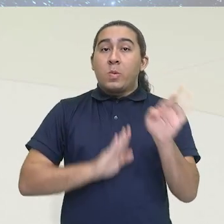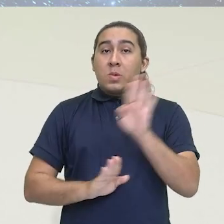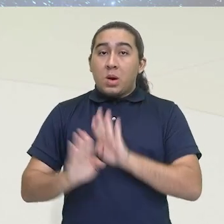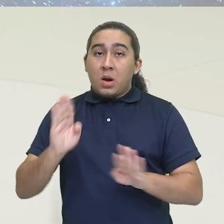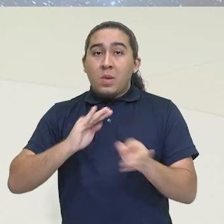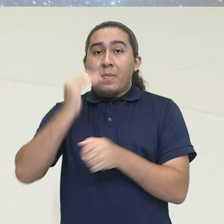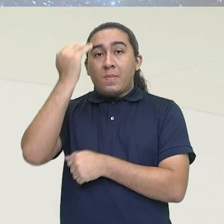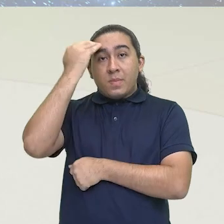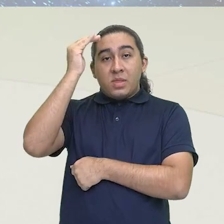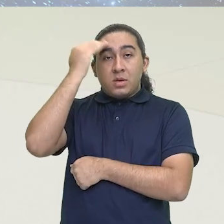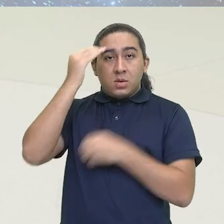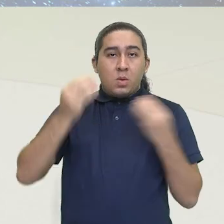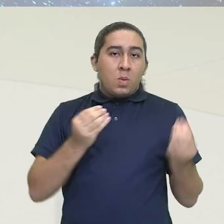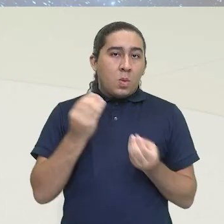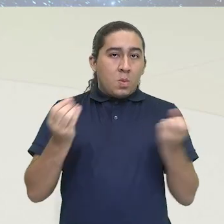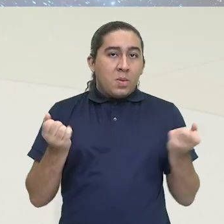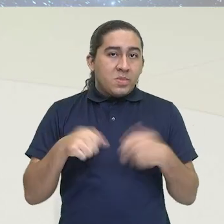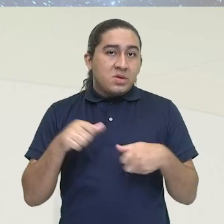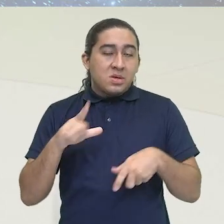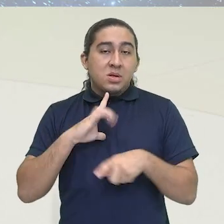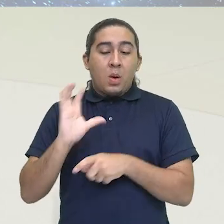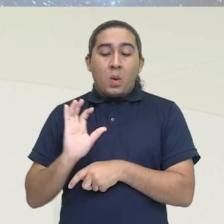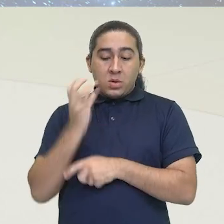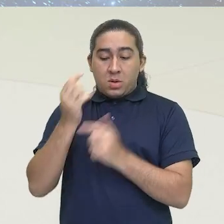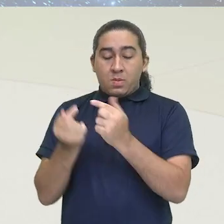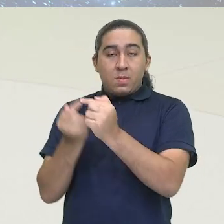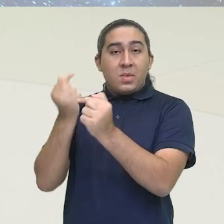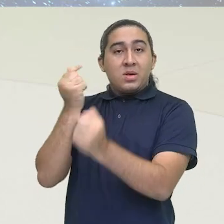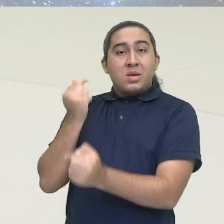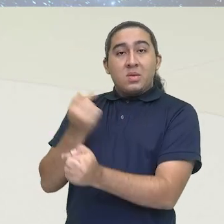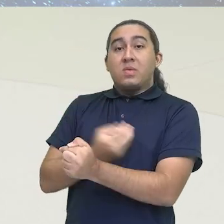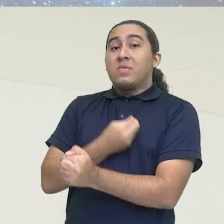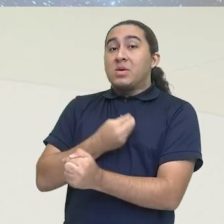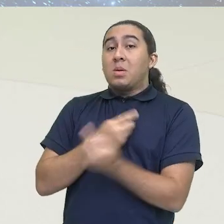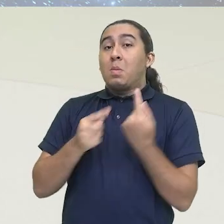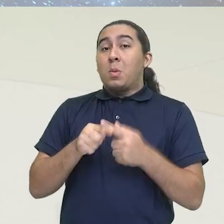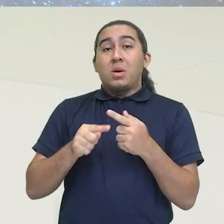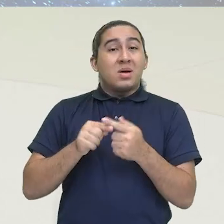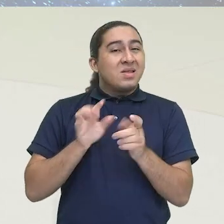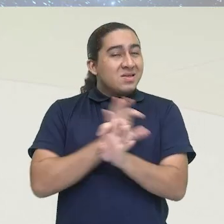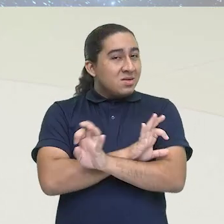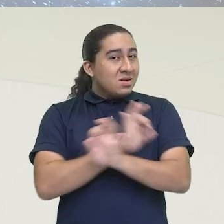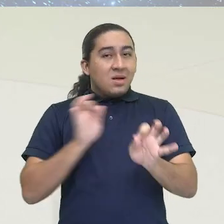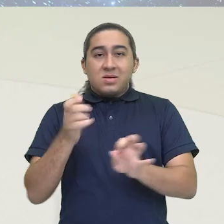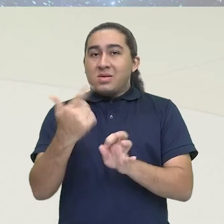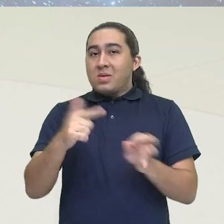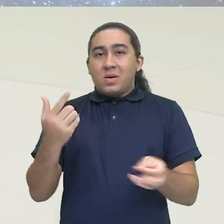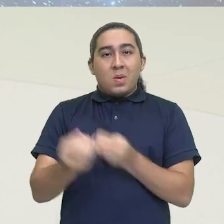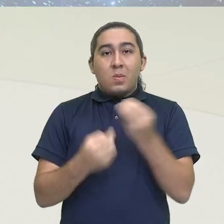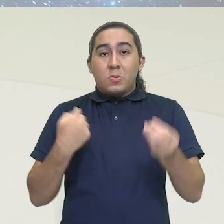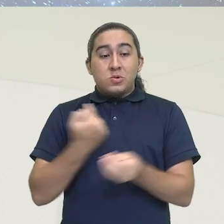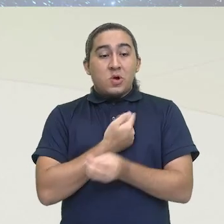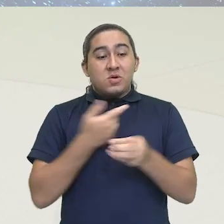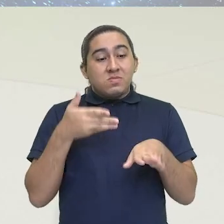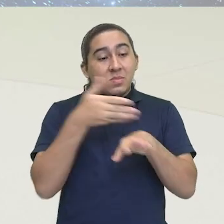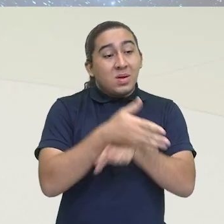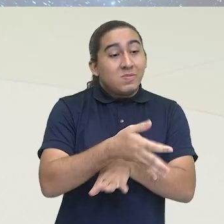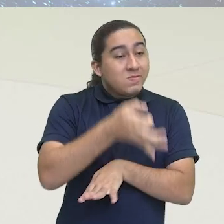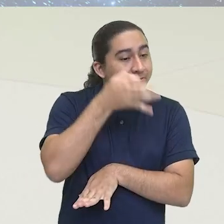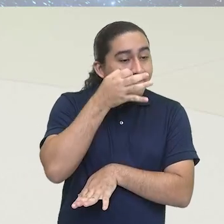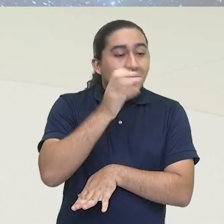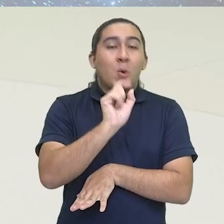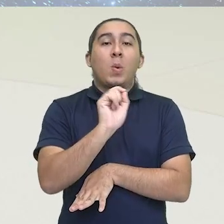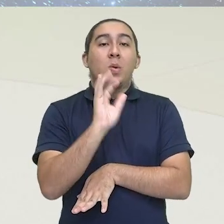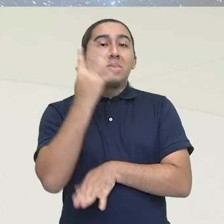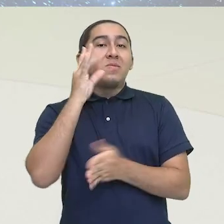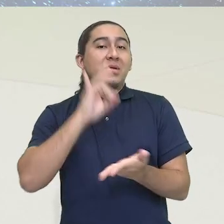entender como deveria ter ocorrido a origem da vida, uma vez que nenhum de nós estávamos presentes para saber o que